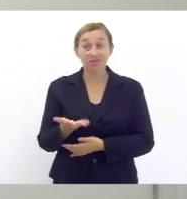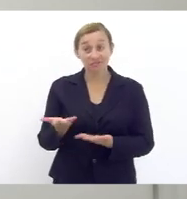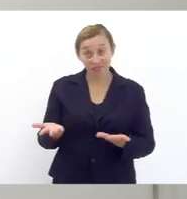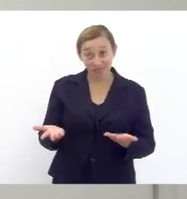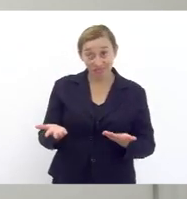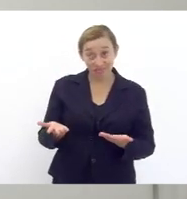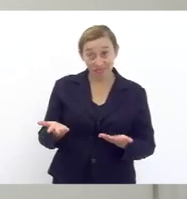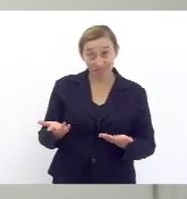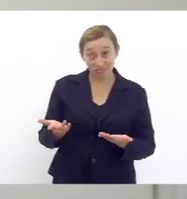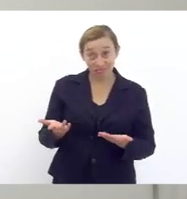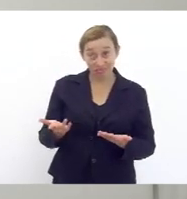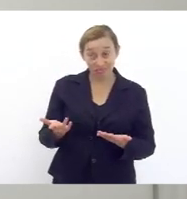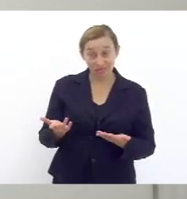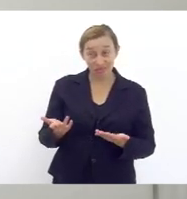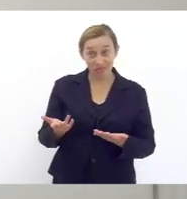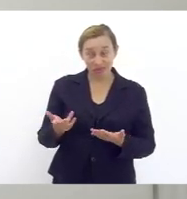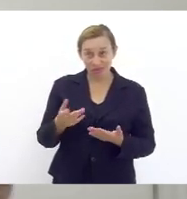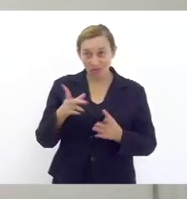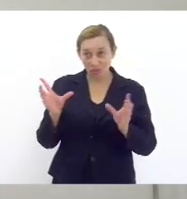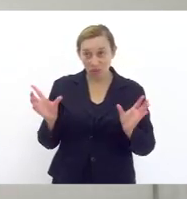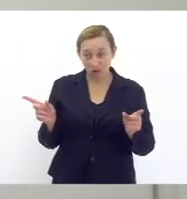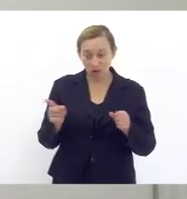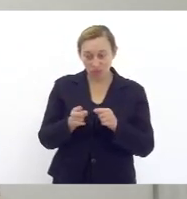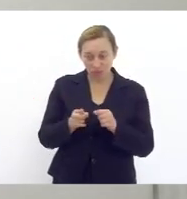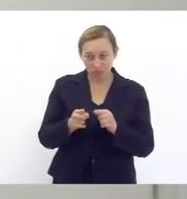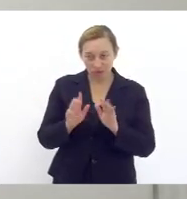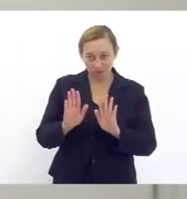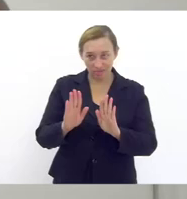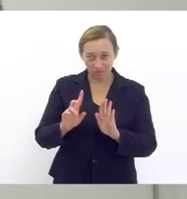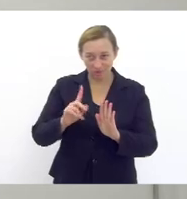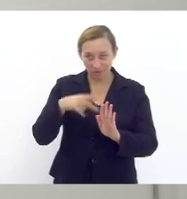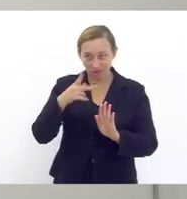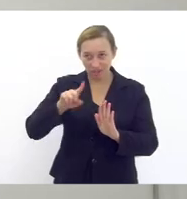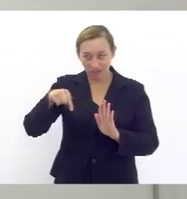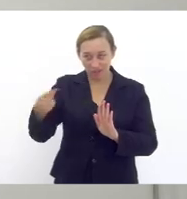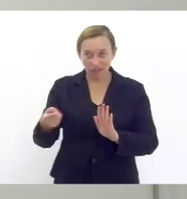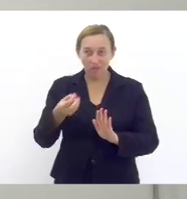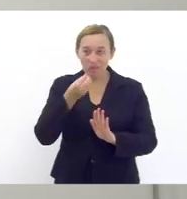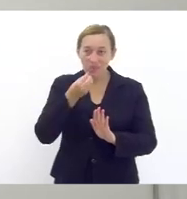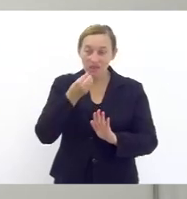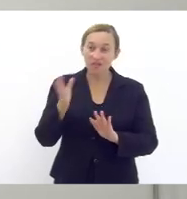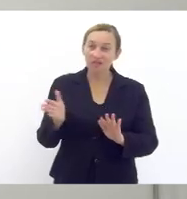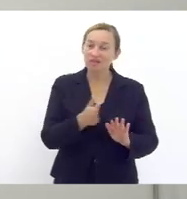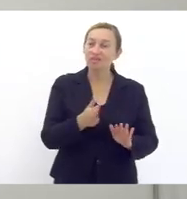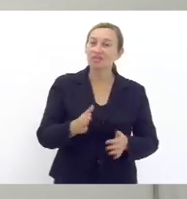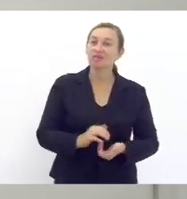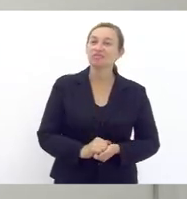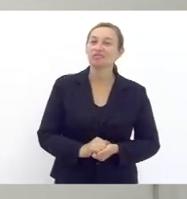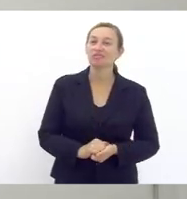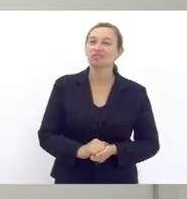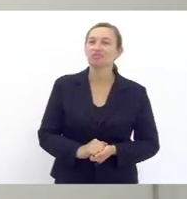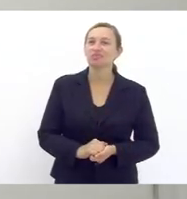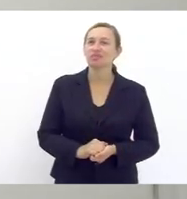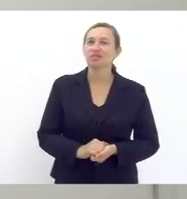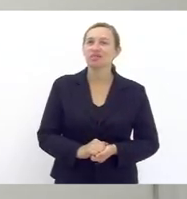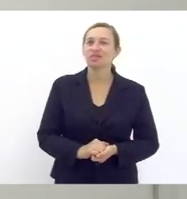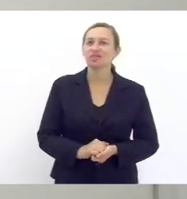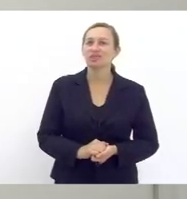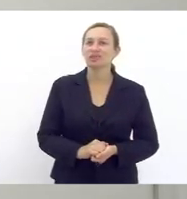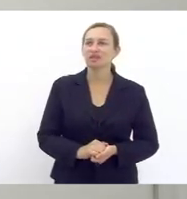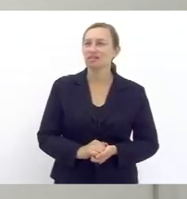vou tentar bom vou deixar outra parte para depois então uma outra oportunidade mas quando ela saiu Eu lembro que